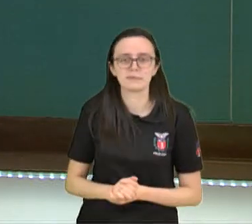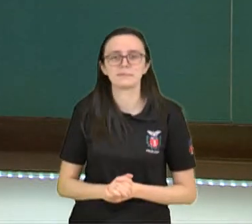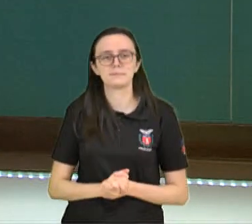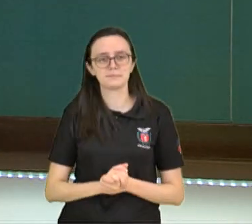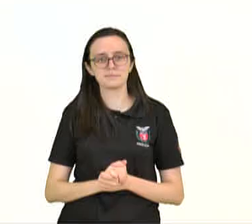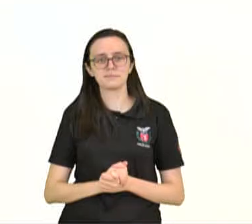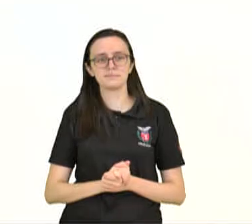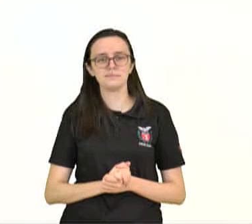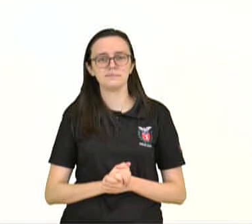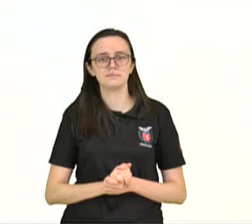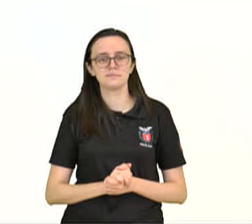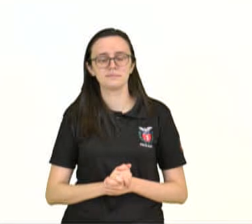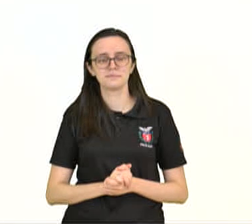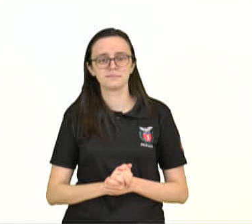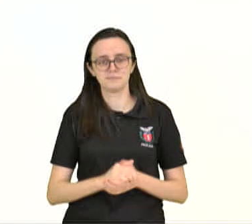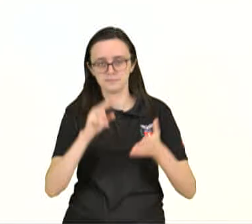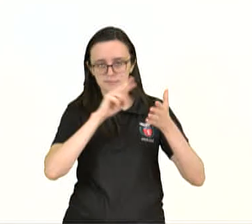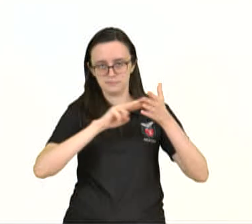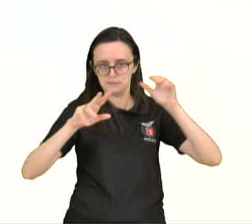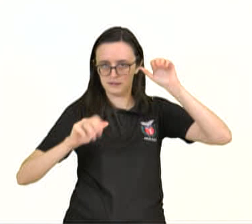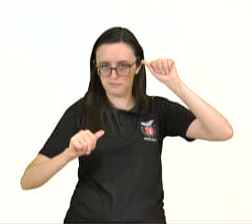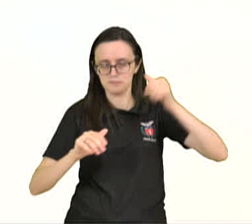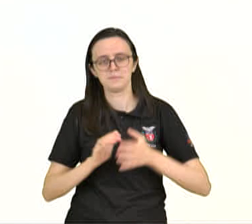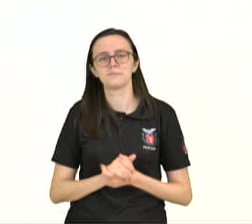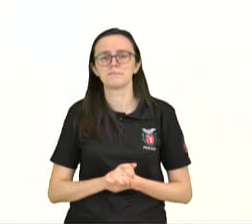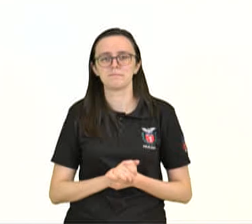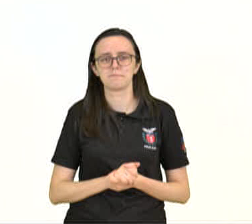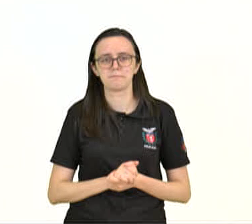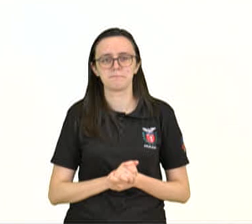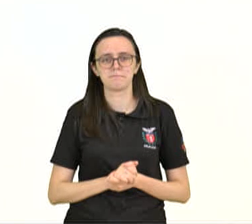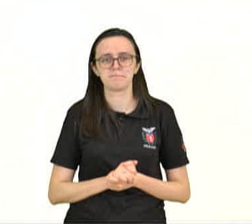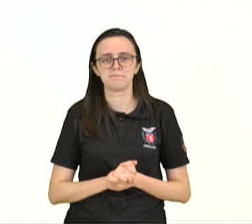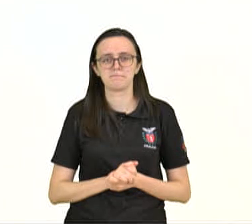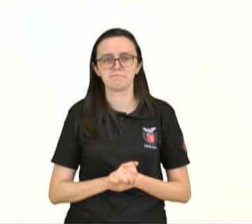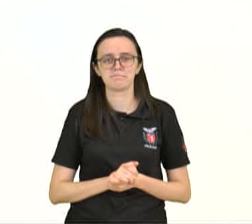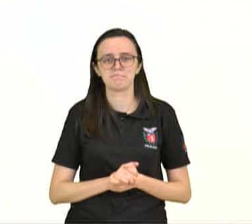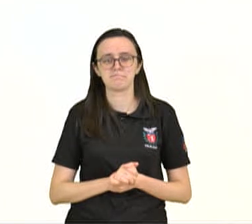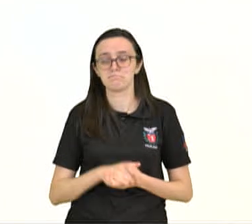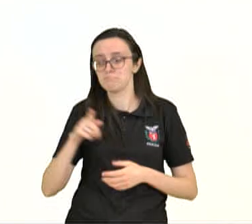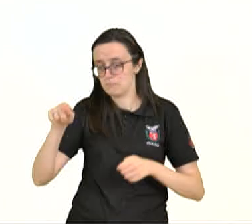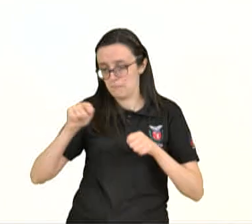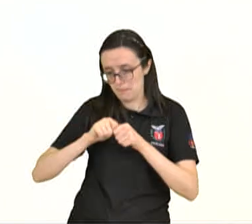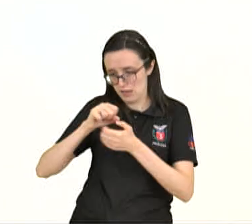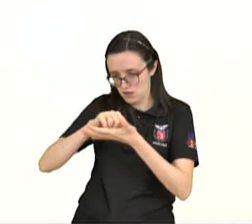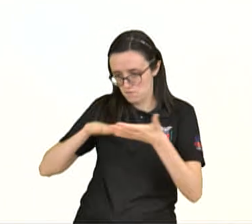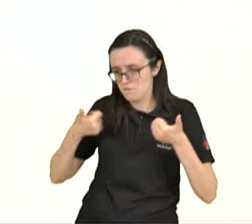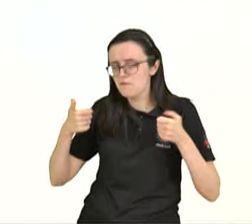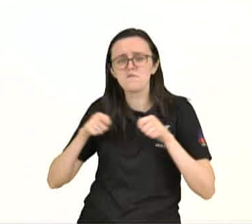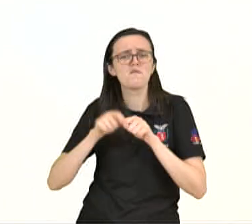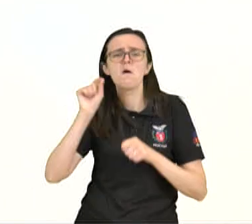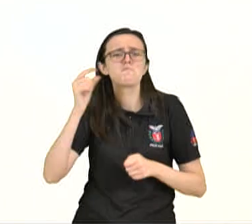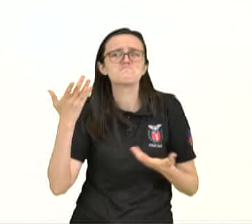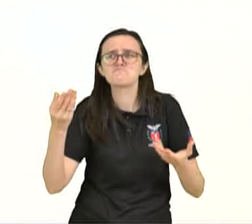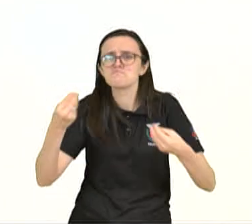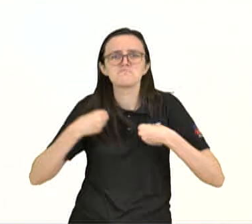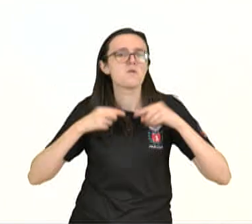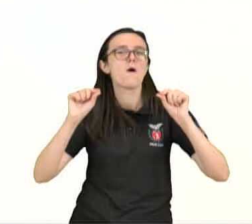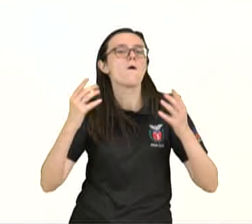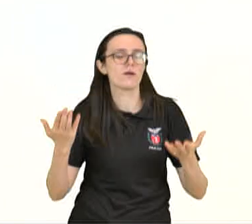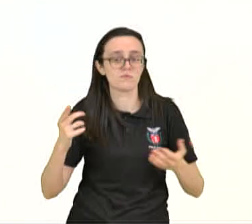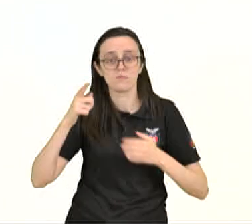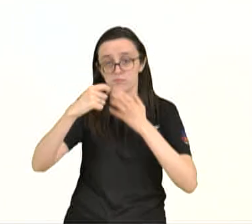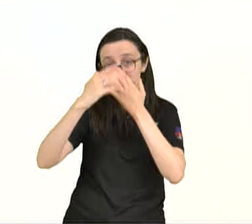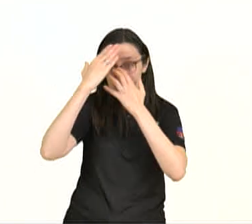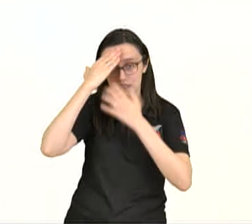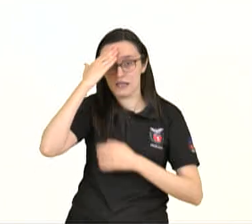Que receberás fazendo essa tarefa? O que, que você vai receber fazendo essa tarefa? Basta compreender que o excesso de embalagem